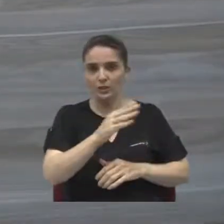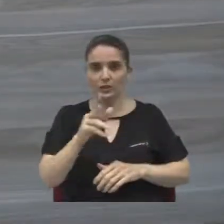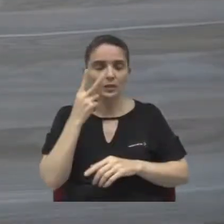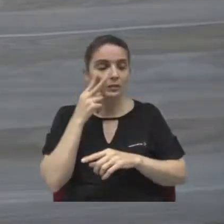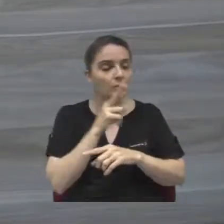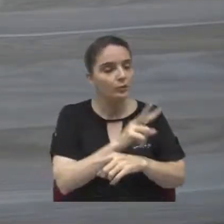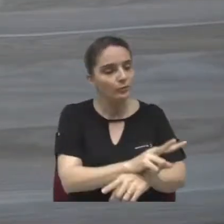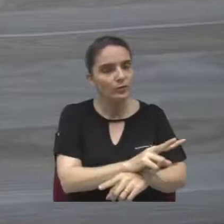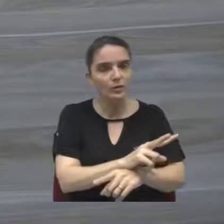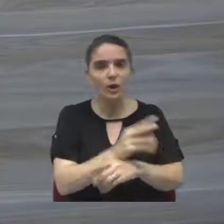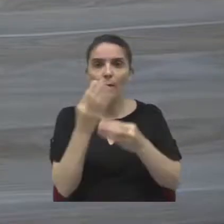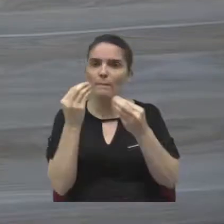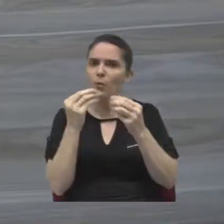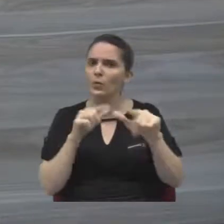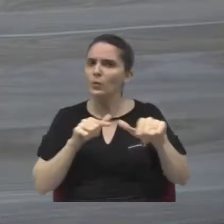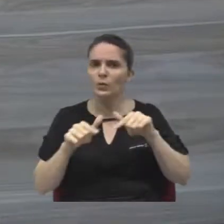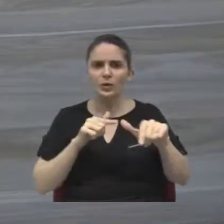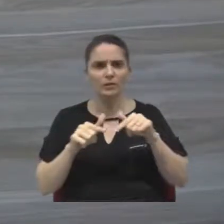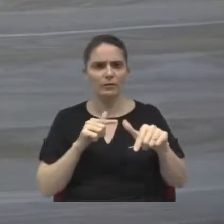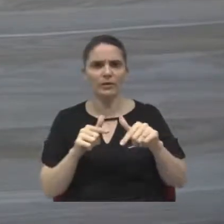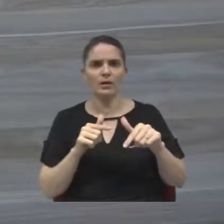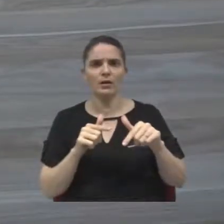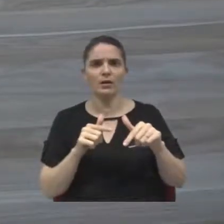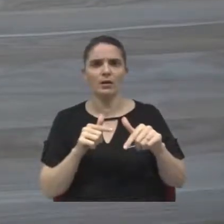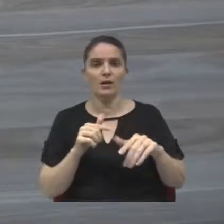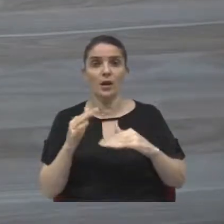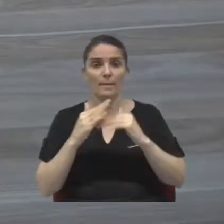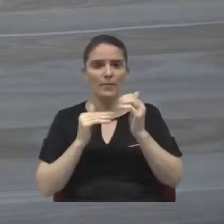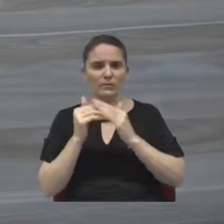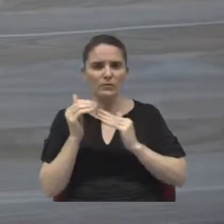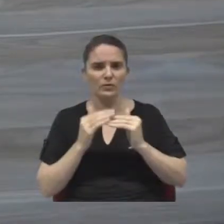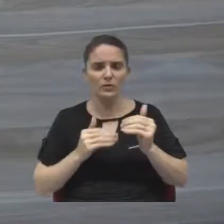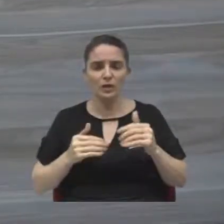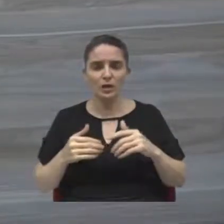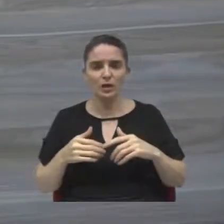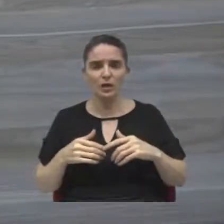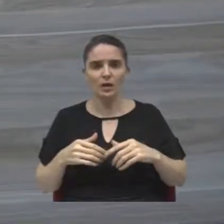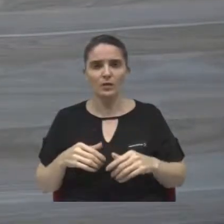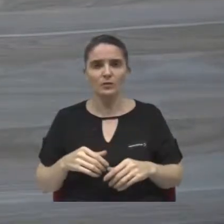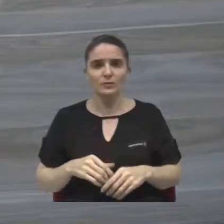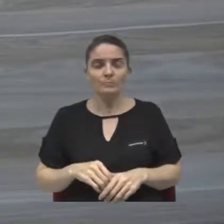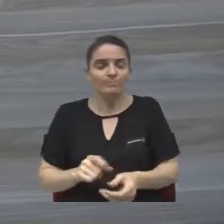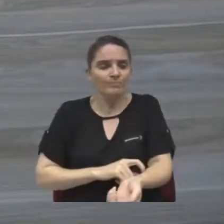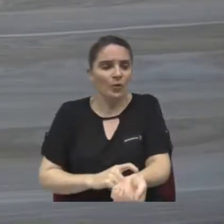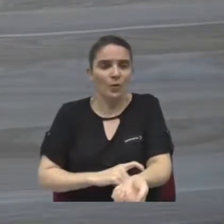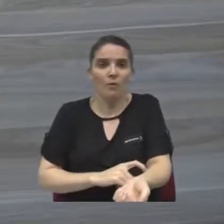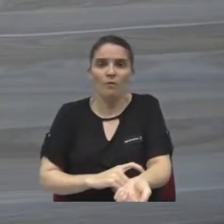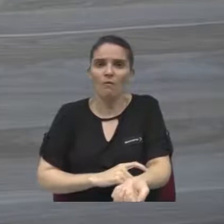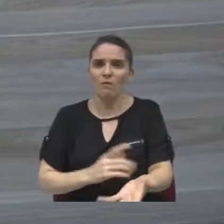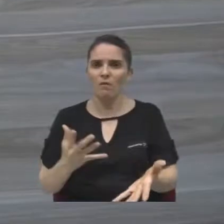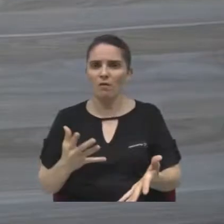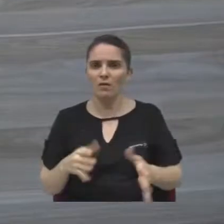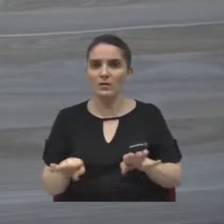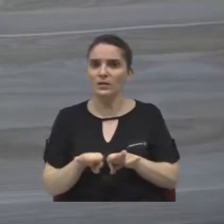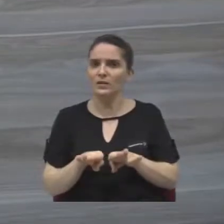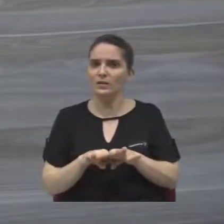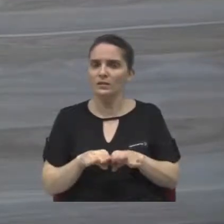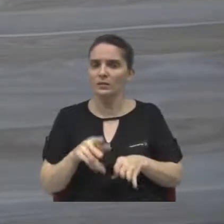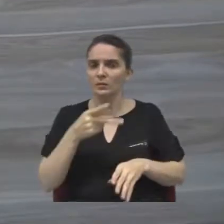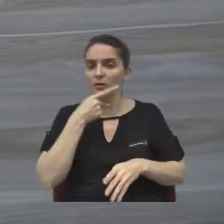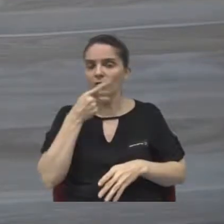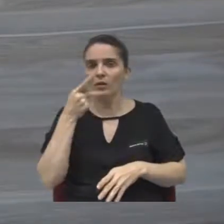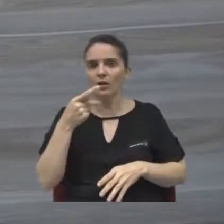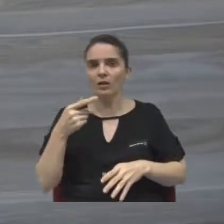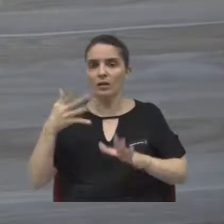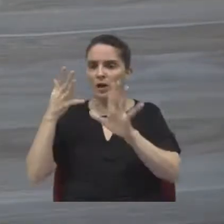Para piorar a situação, fechou o cadastro em creches com o argumento que deve zerar a fila. Ora,